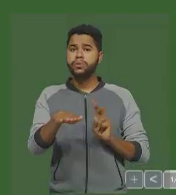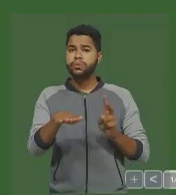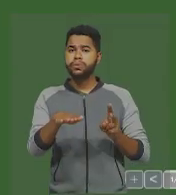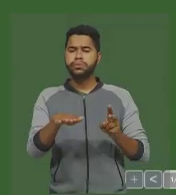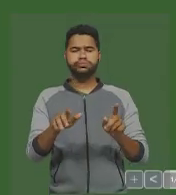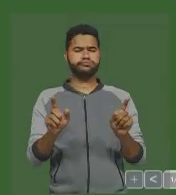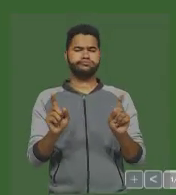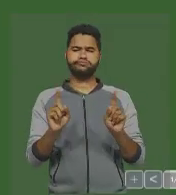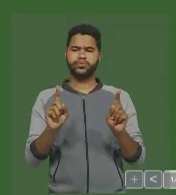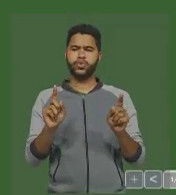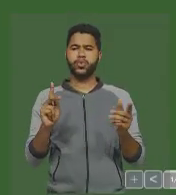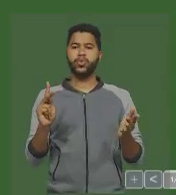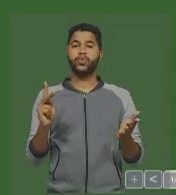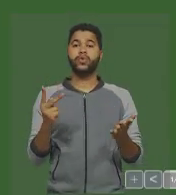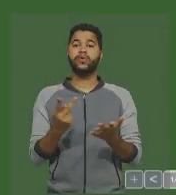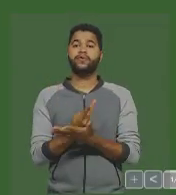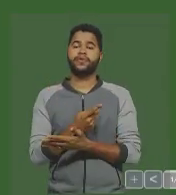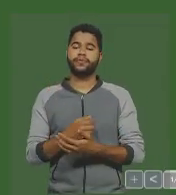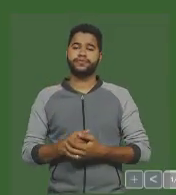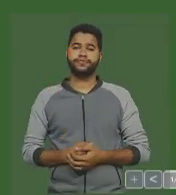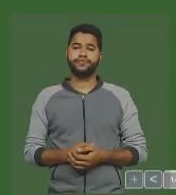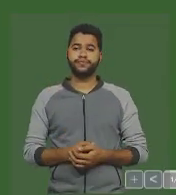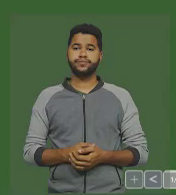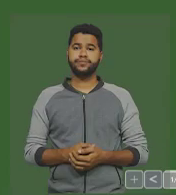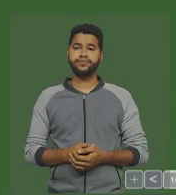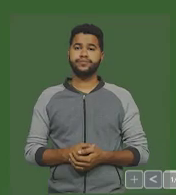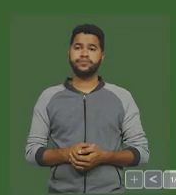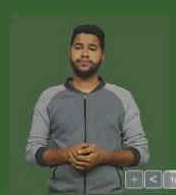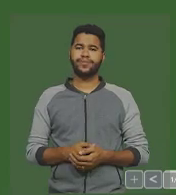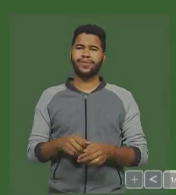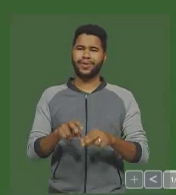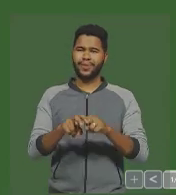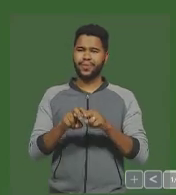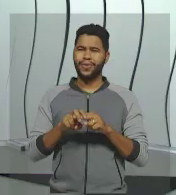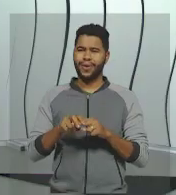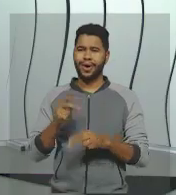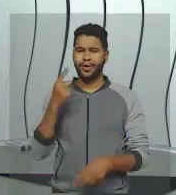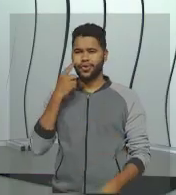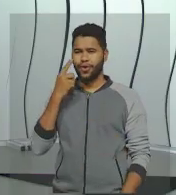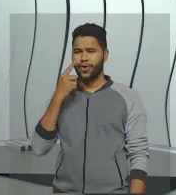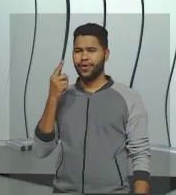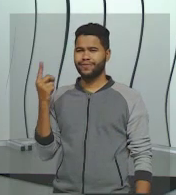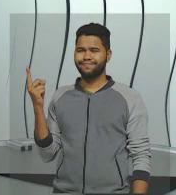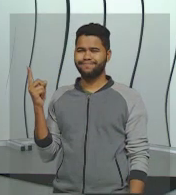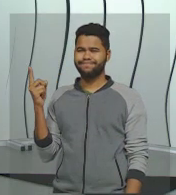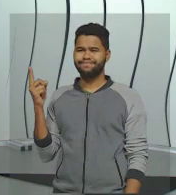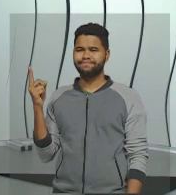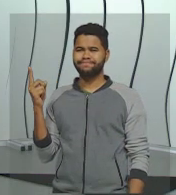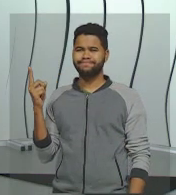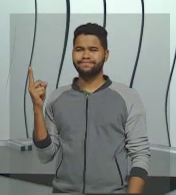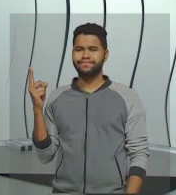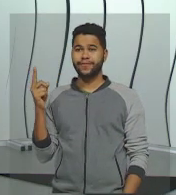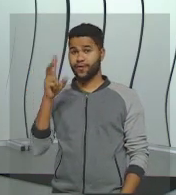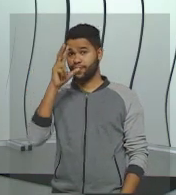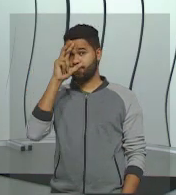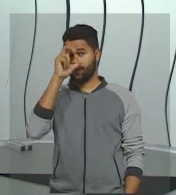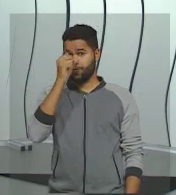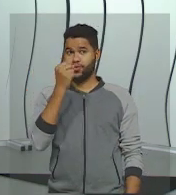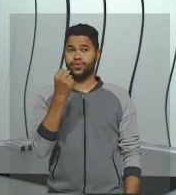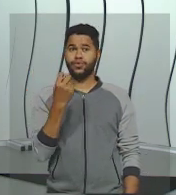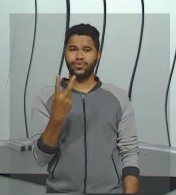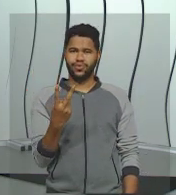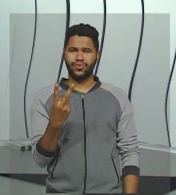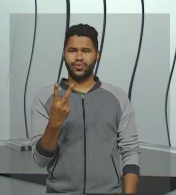Não, né? O que vai acontecer aqui? Esse corpo, por causa da ação das duas forças estarem atuando fora daquela